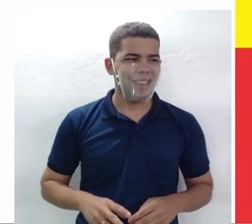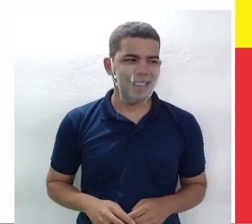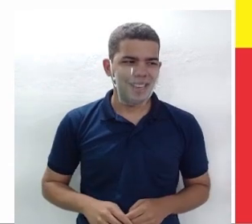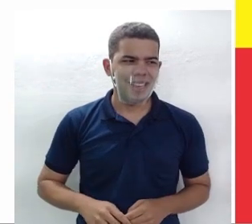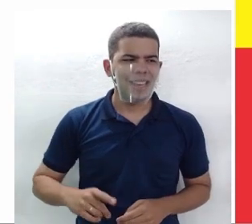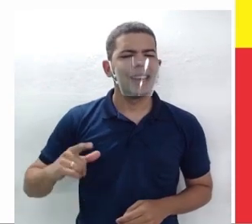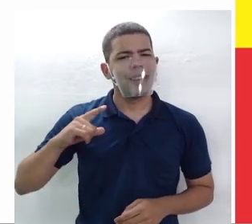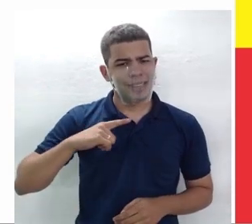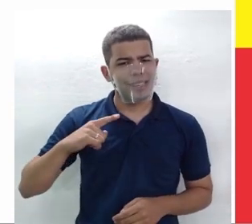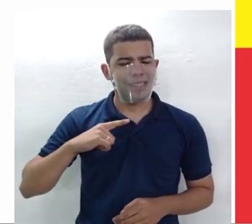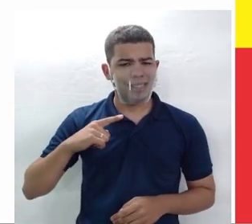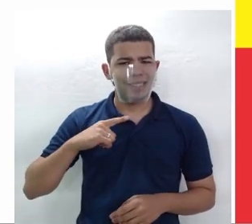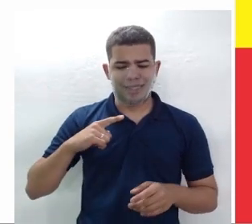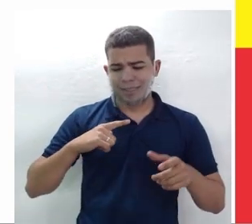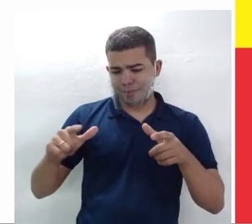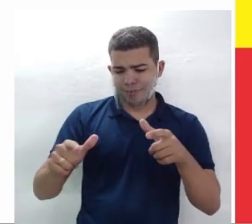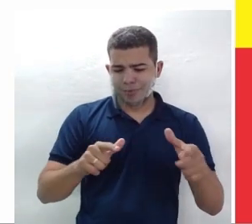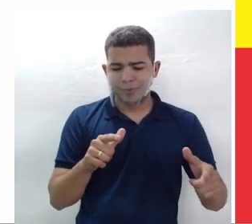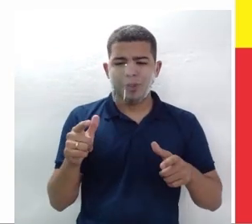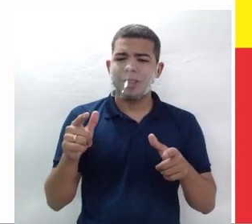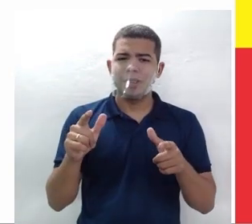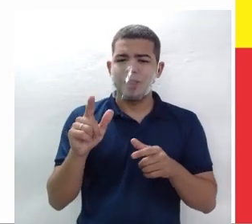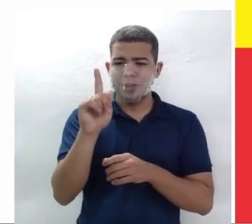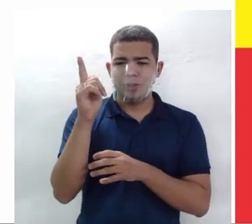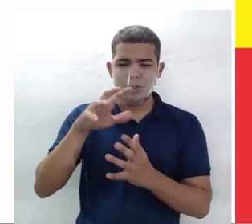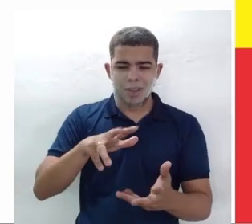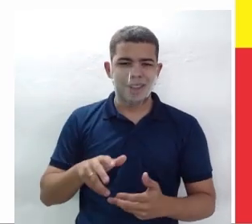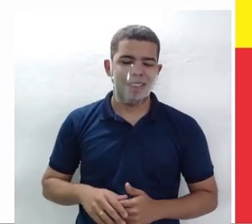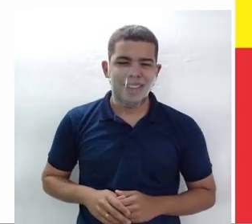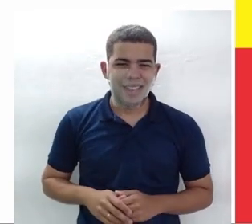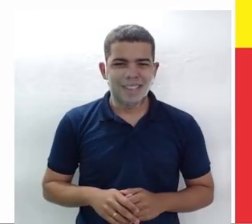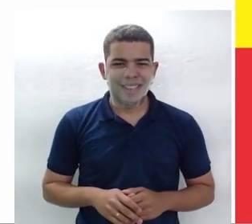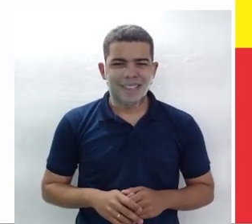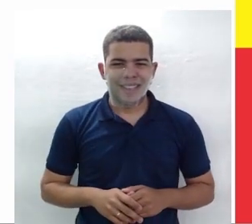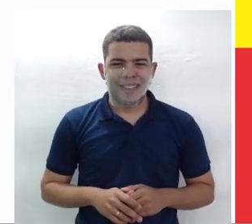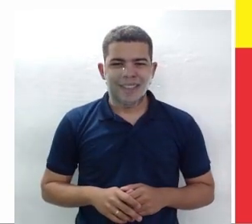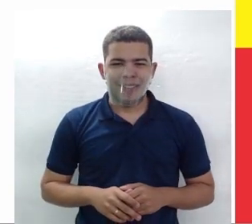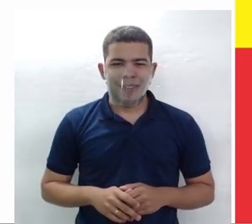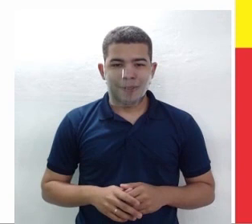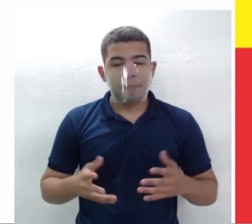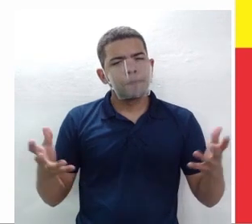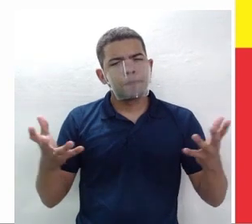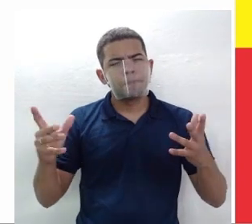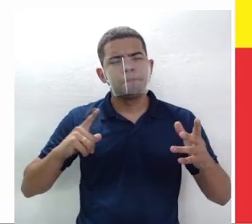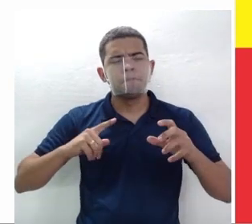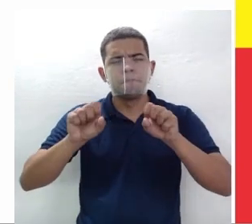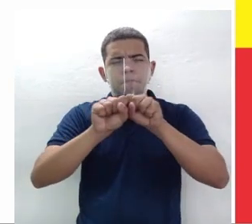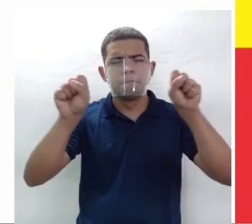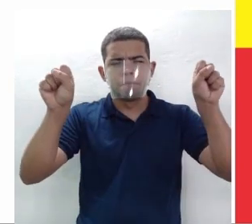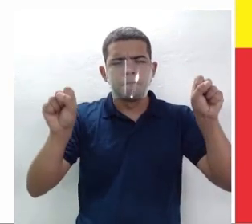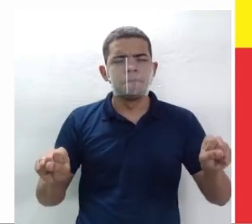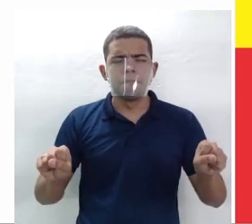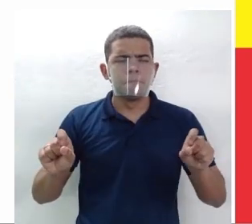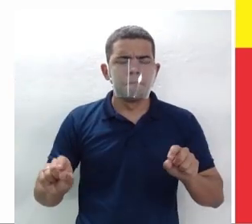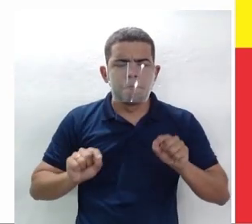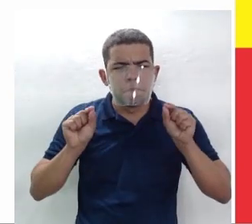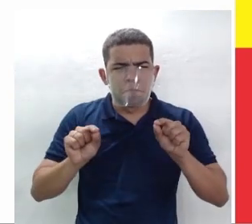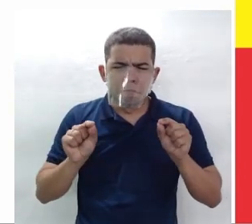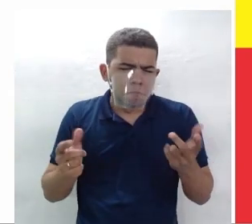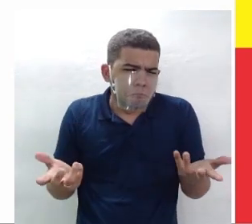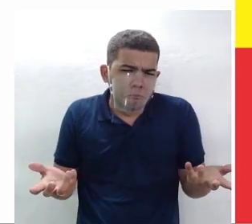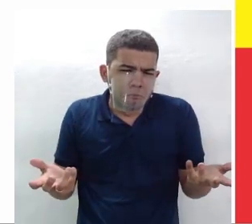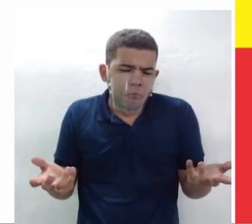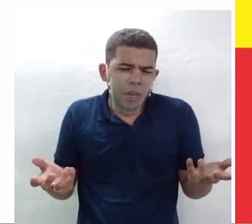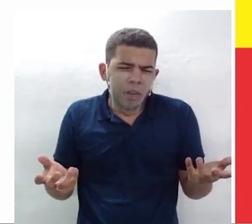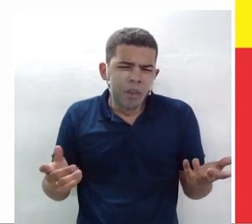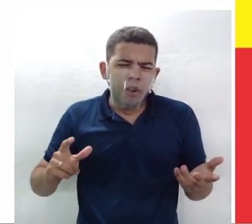numa região geográfica. Bora agora falar sobre sistemas. O que é um sistema? Na